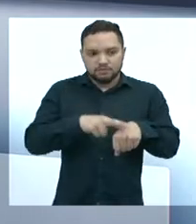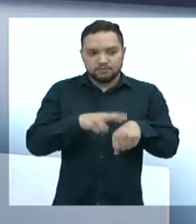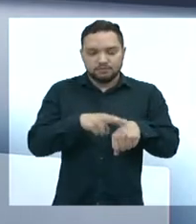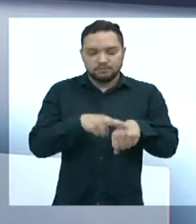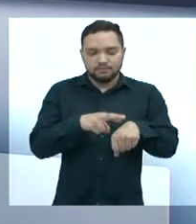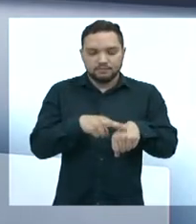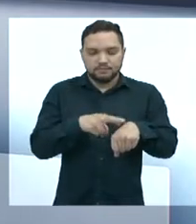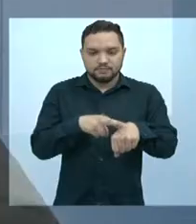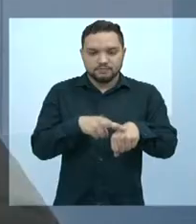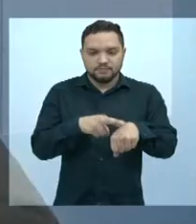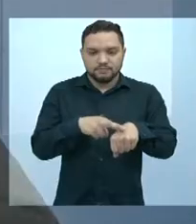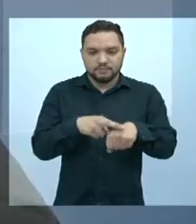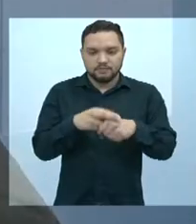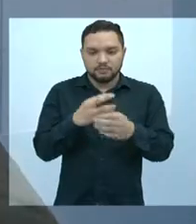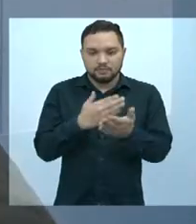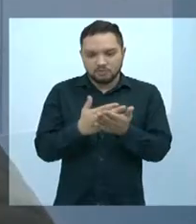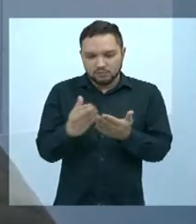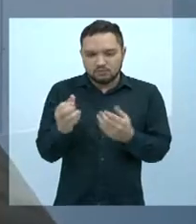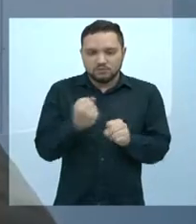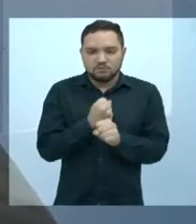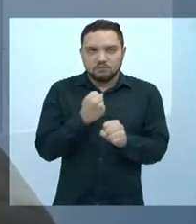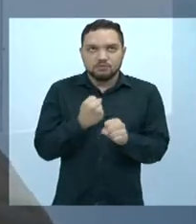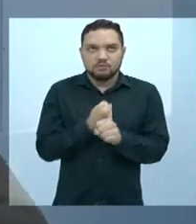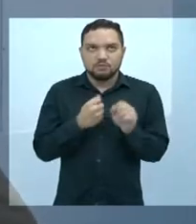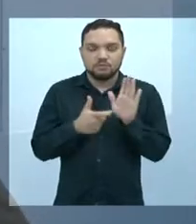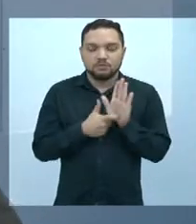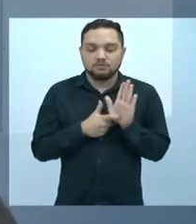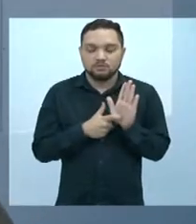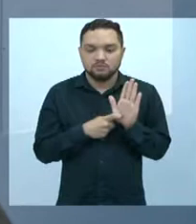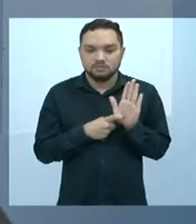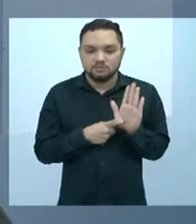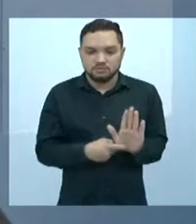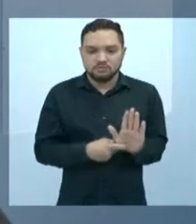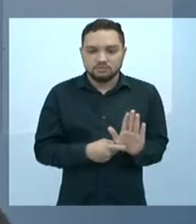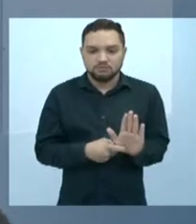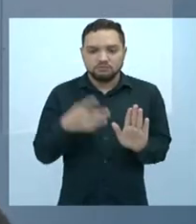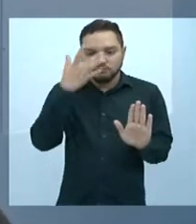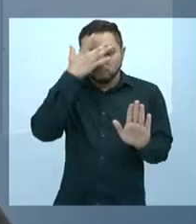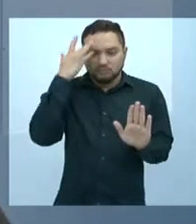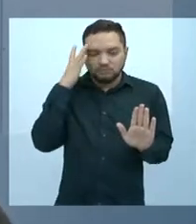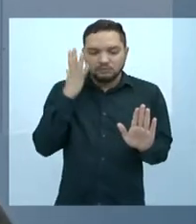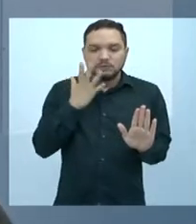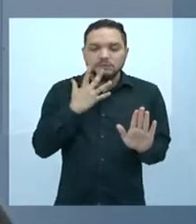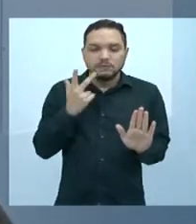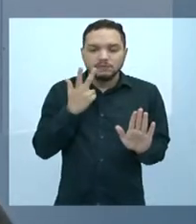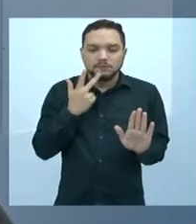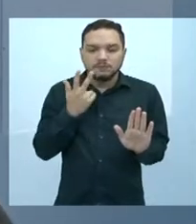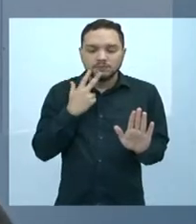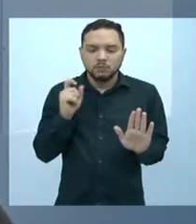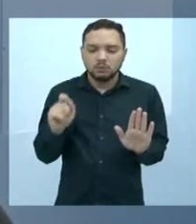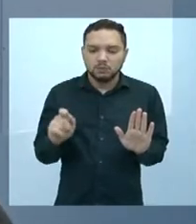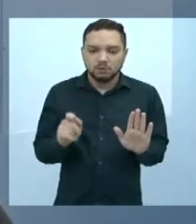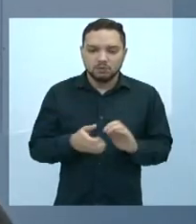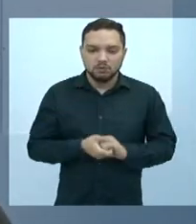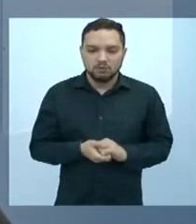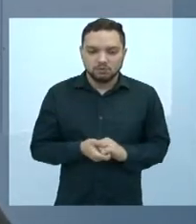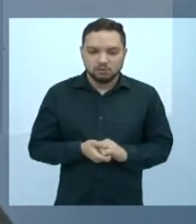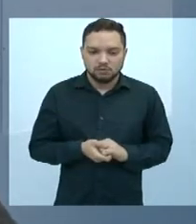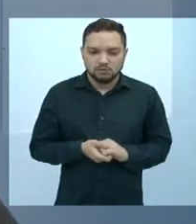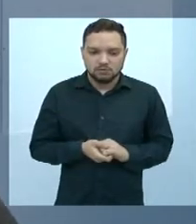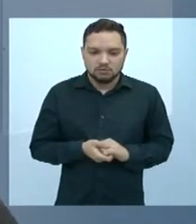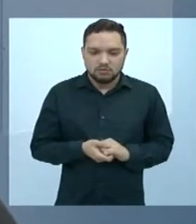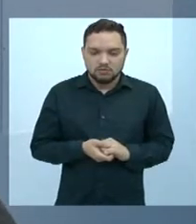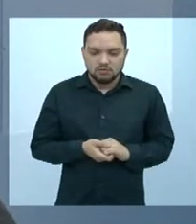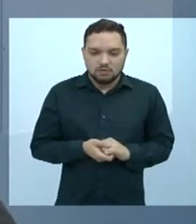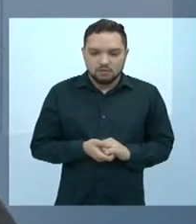Cláudio começaria dali mostrar ao cidadão fortalezense que, literalmente, o